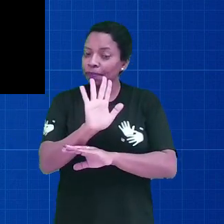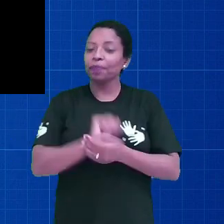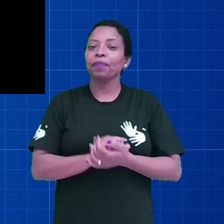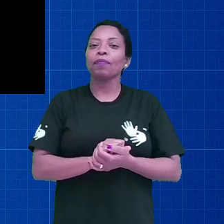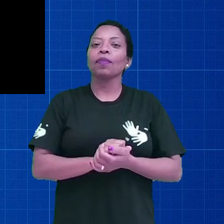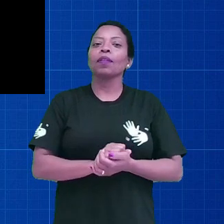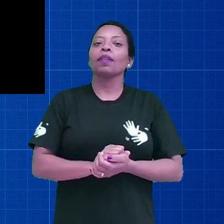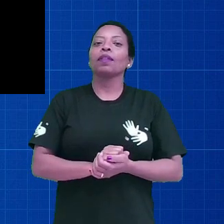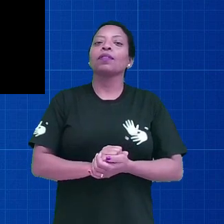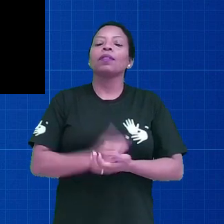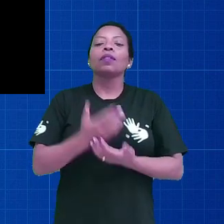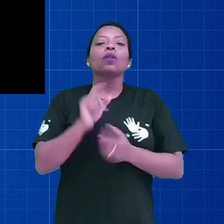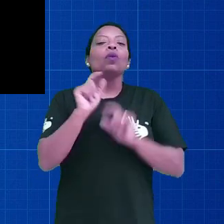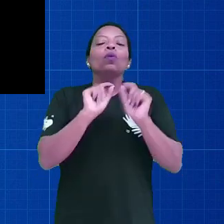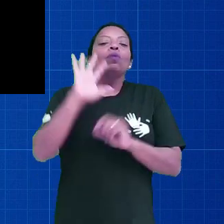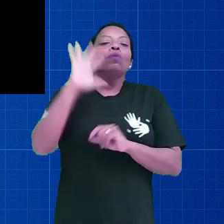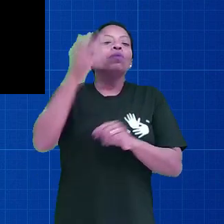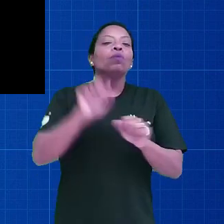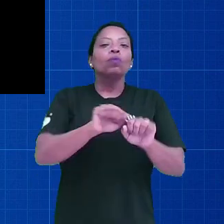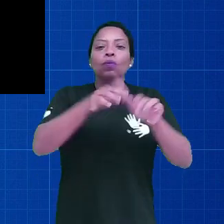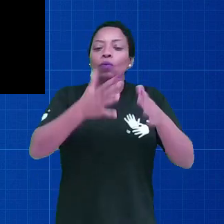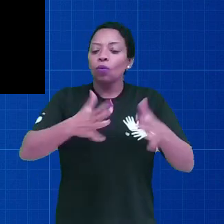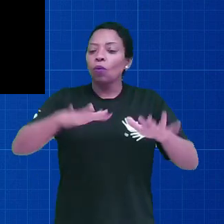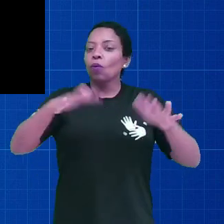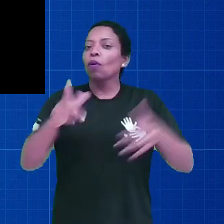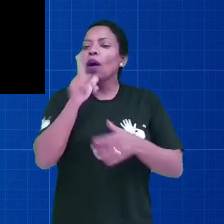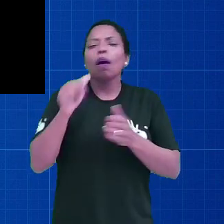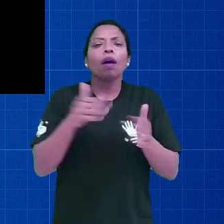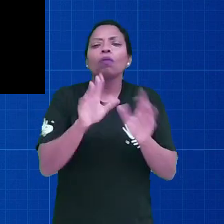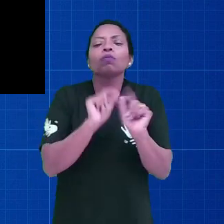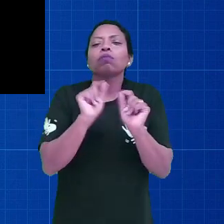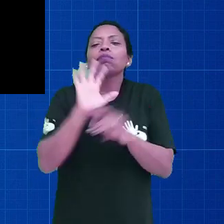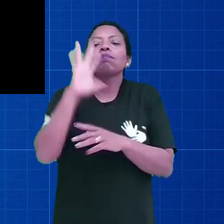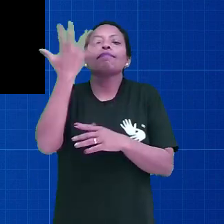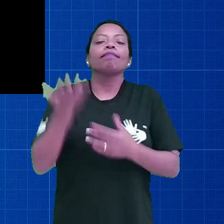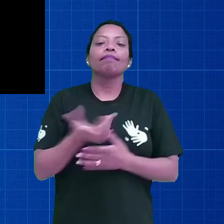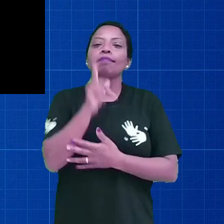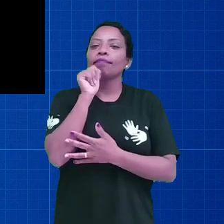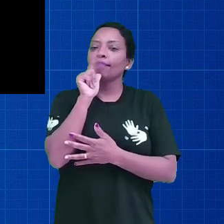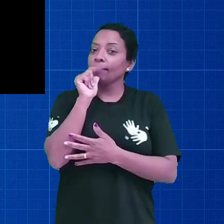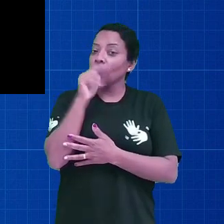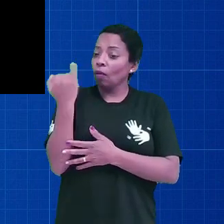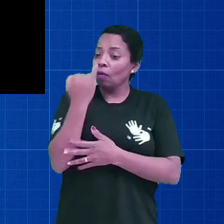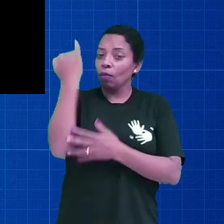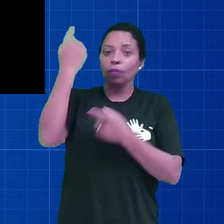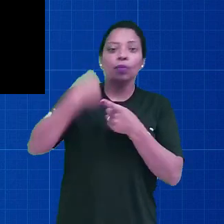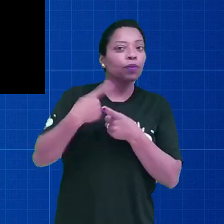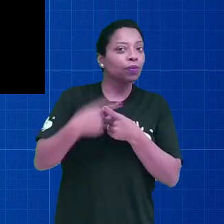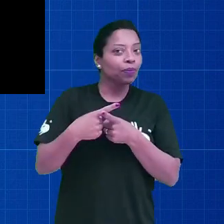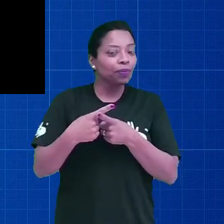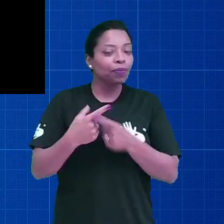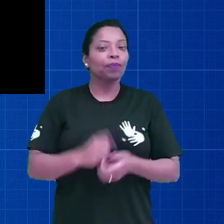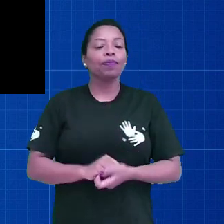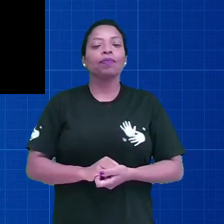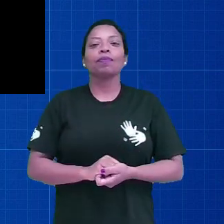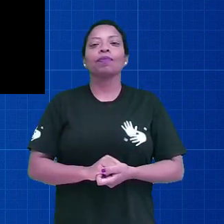O oceano, o que acontece? O que acontece com a água? Né? E qual que é a importância dela? A água